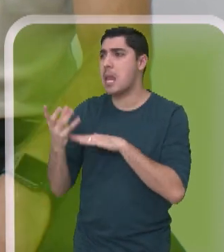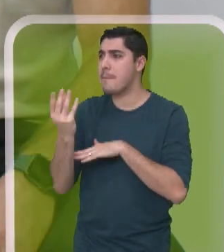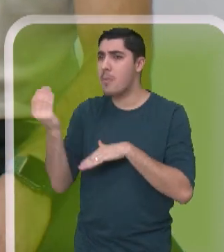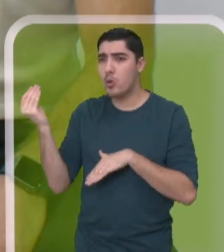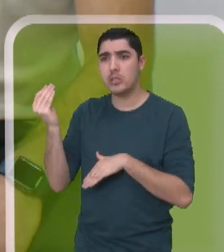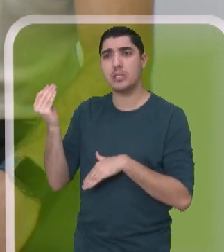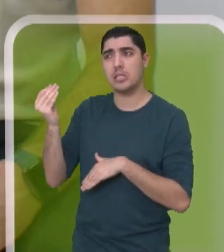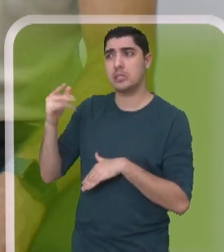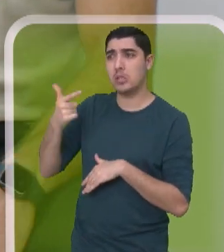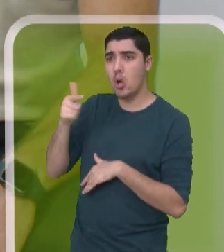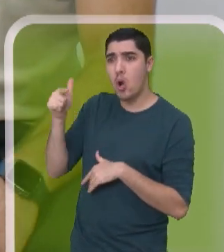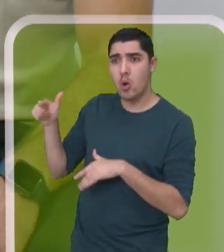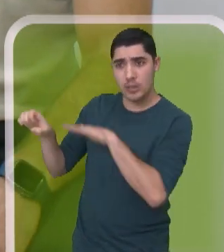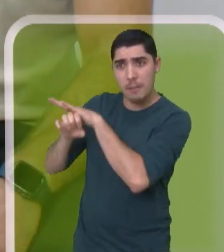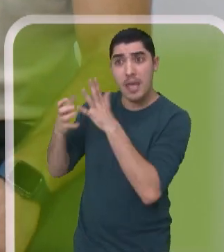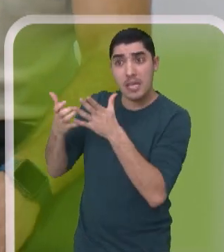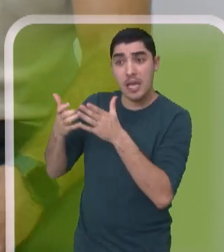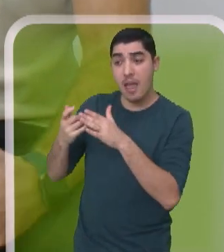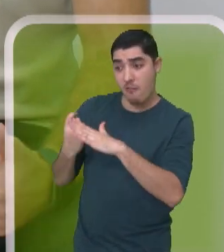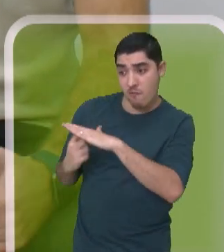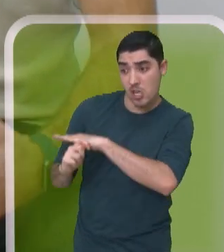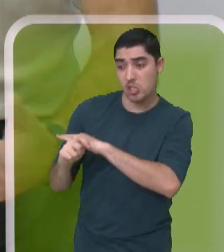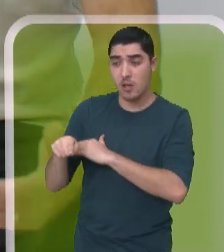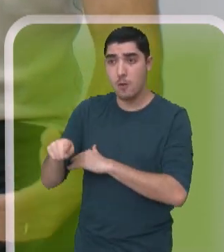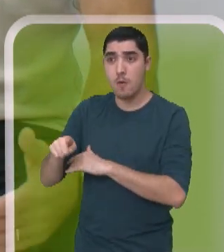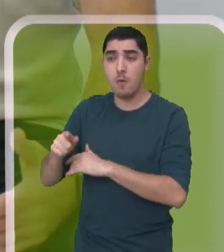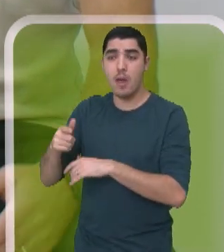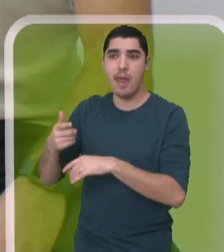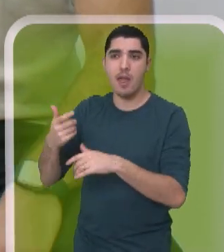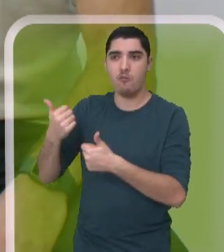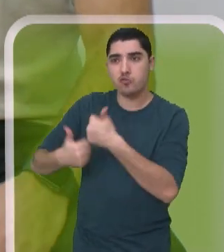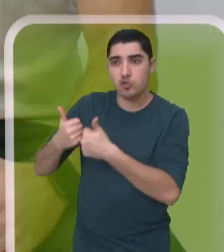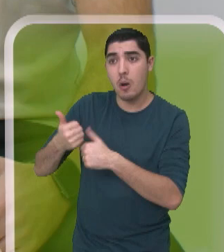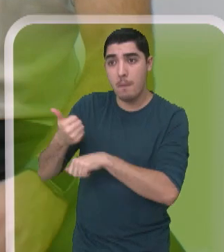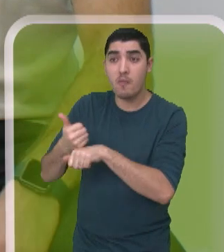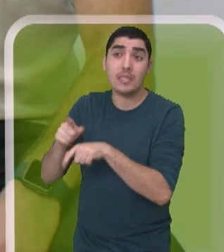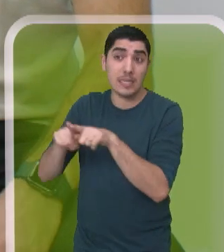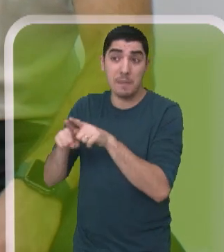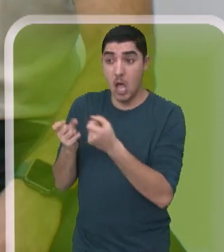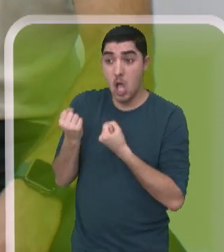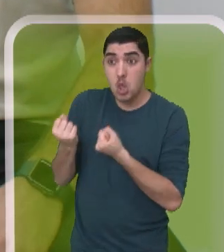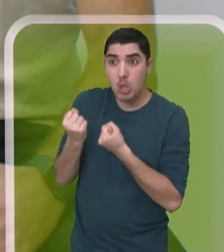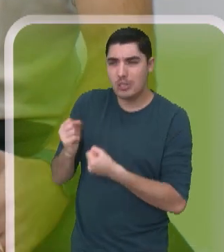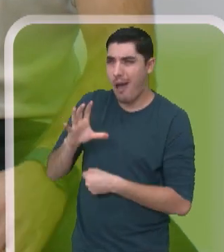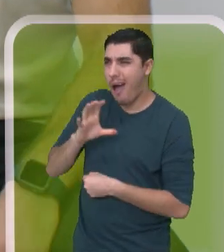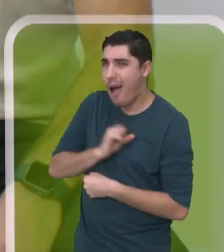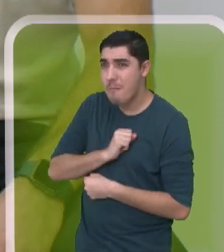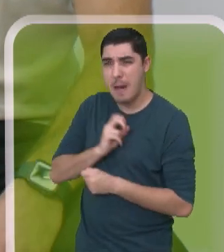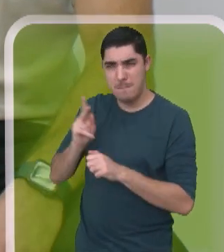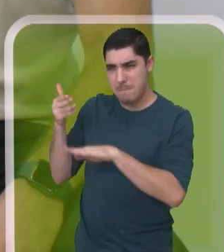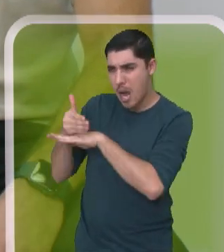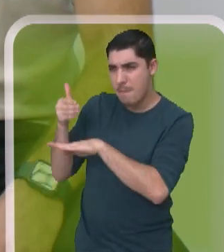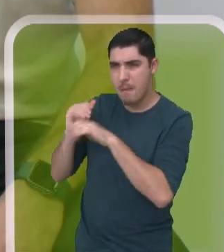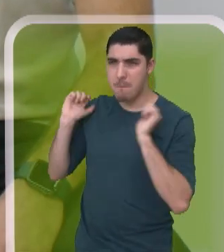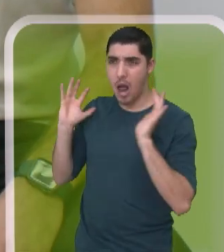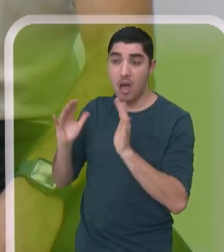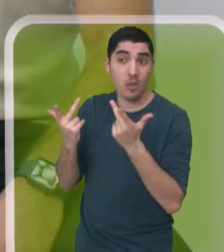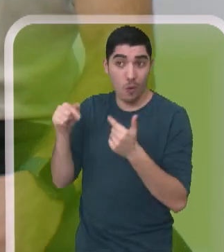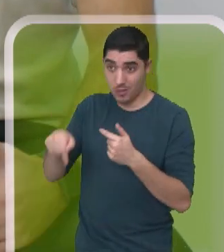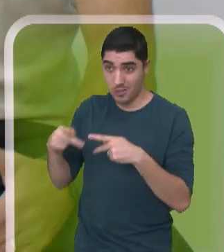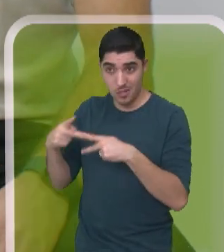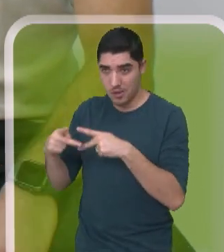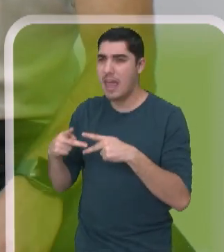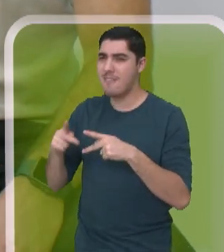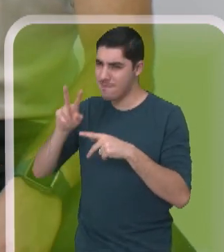no futebol profissional, né, com uma torcida apaixonada como a do São José, nós teremos muitos parceiros